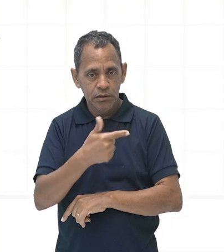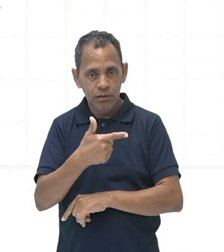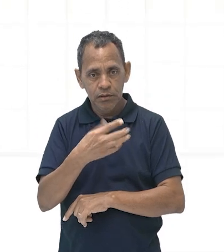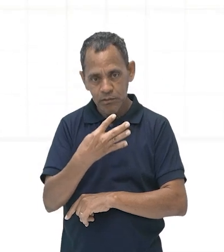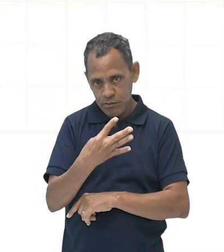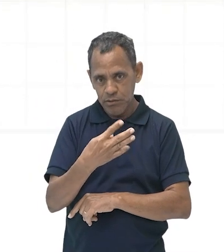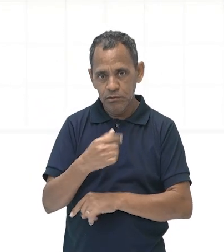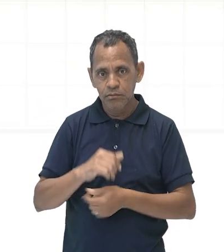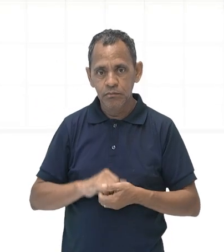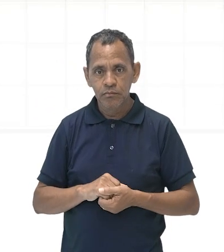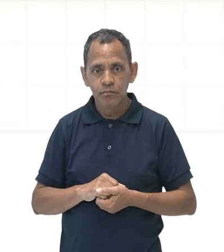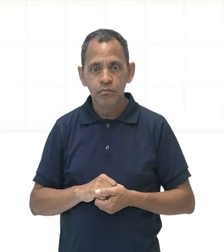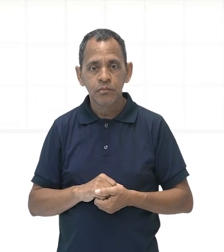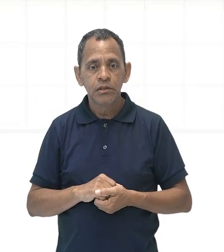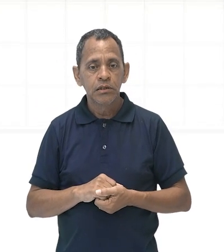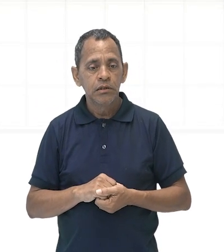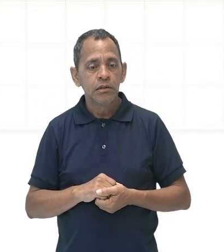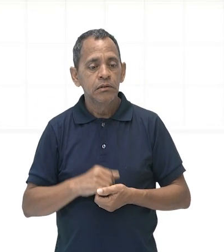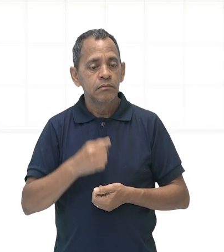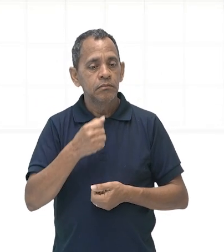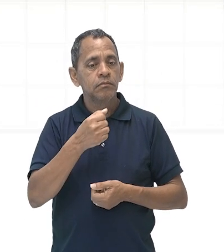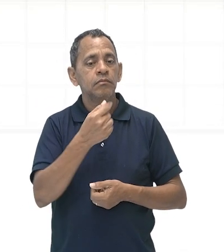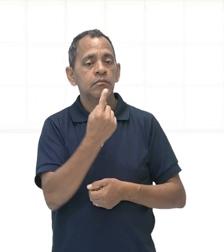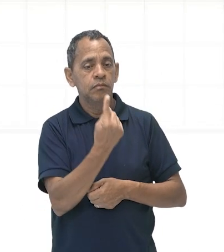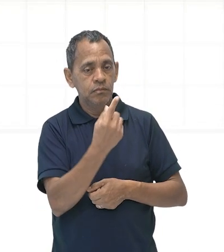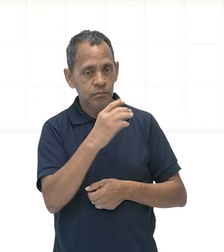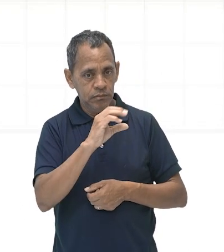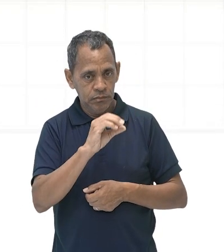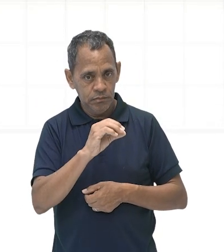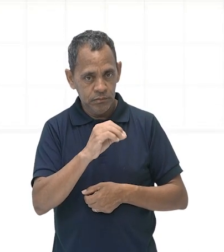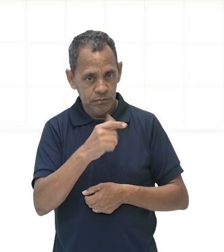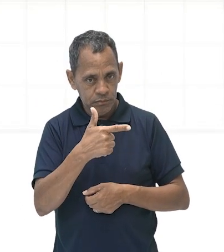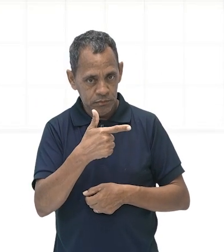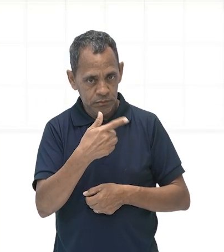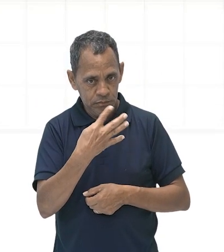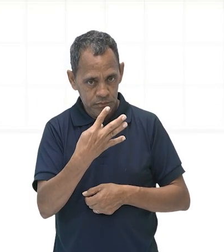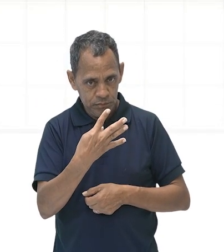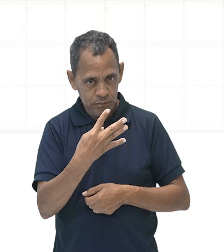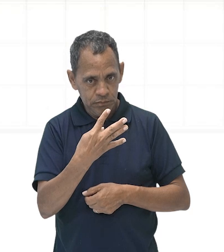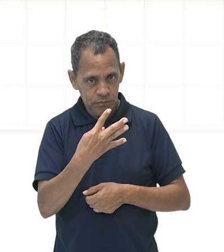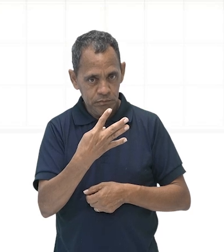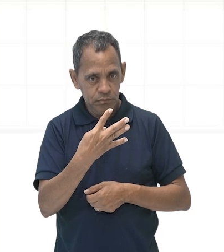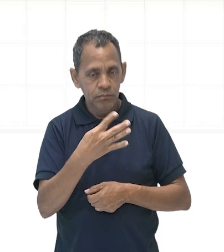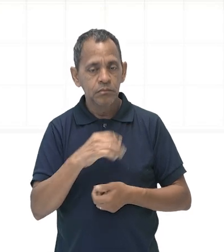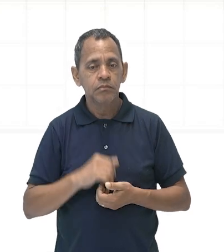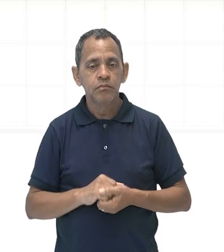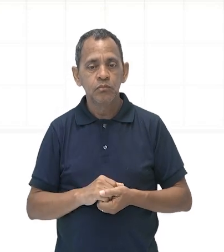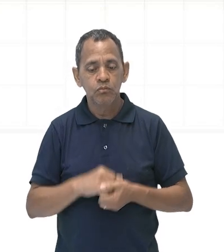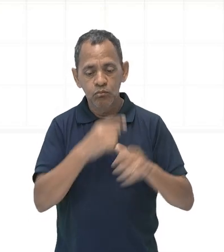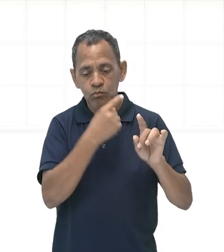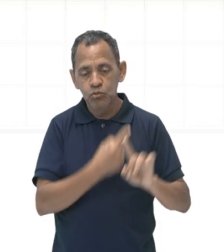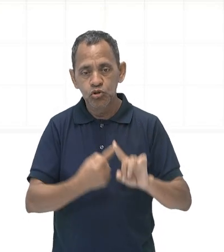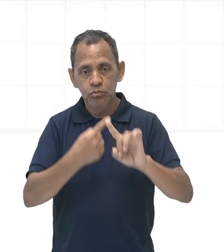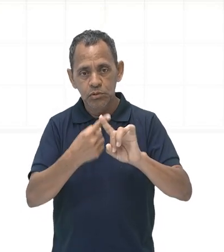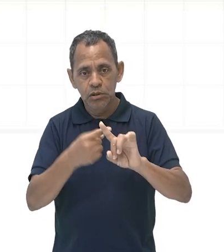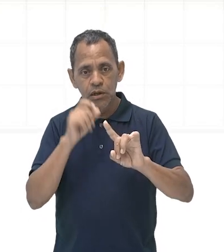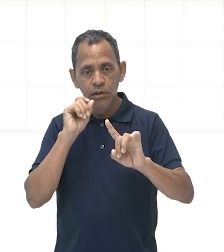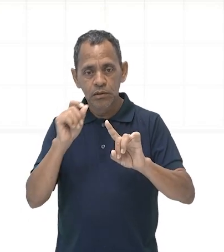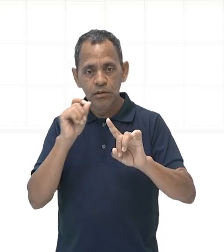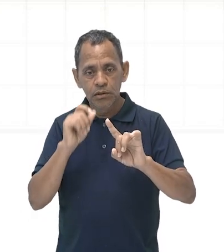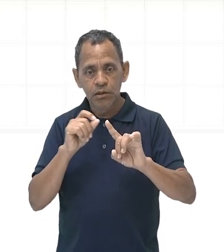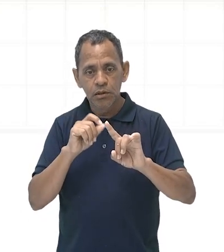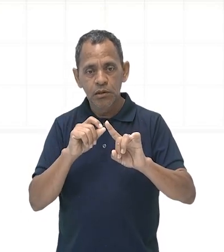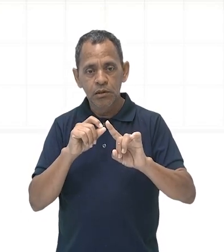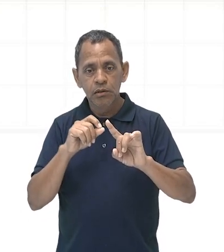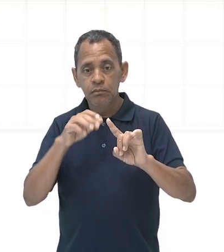que multiplicar aí 1024, né? Vou colocar o número maior em cima. Vou multiplicar pelo